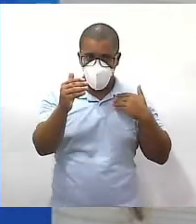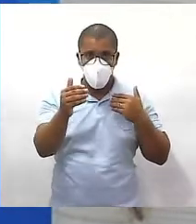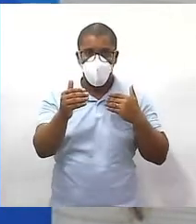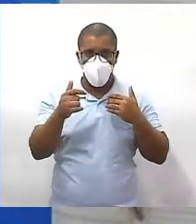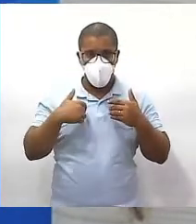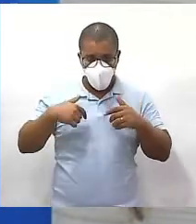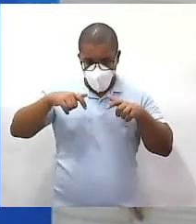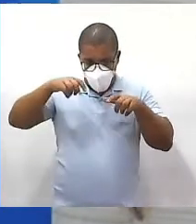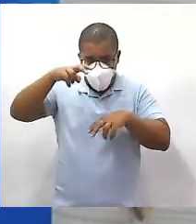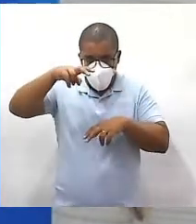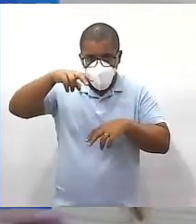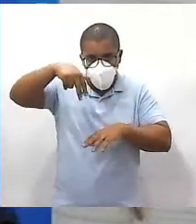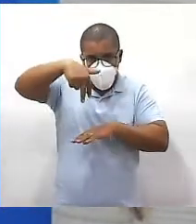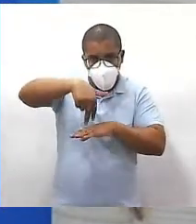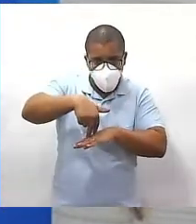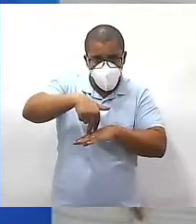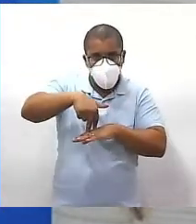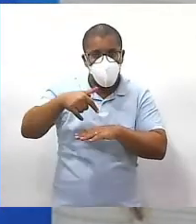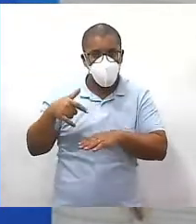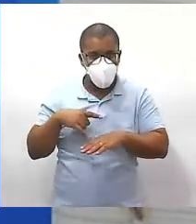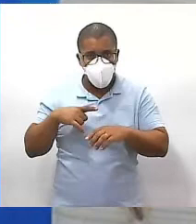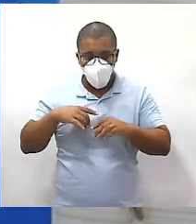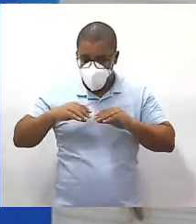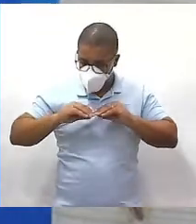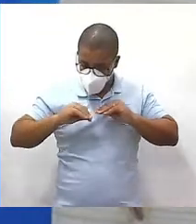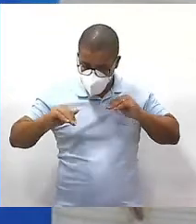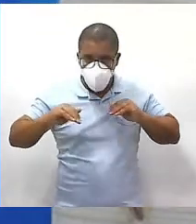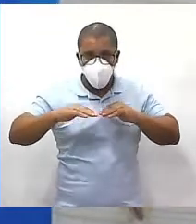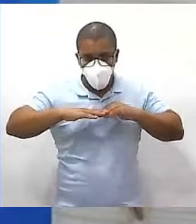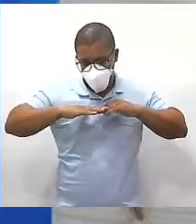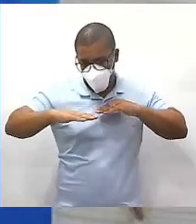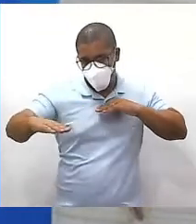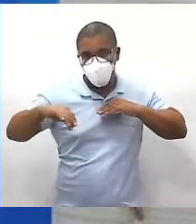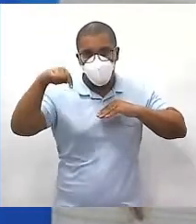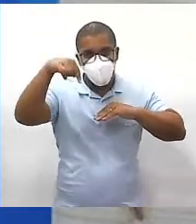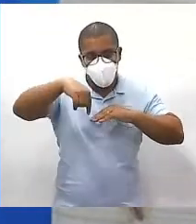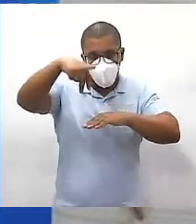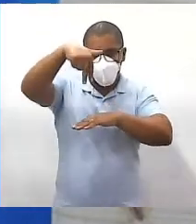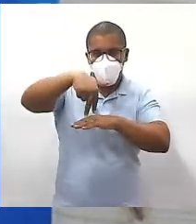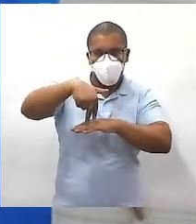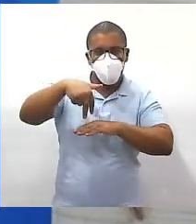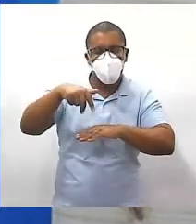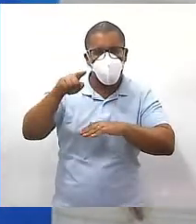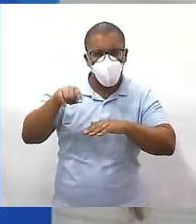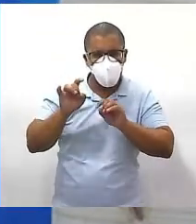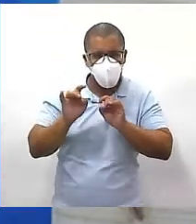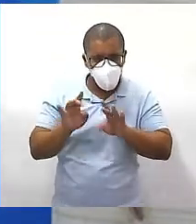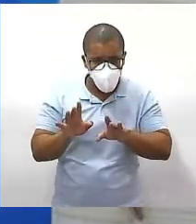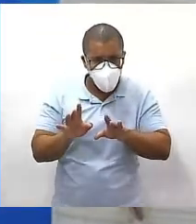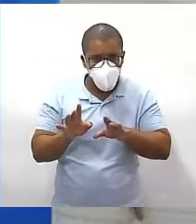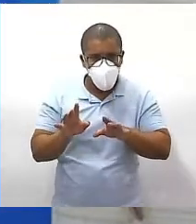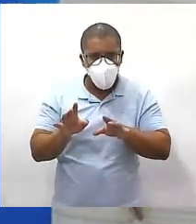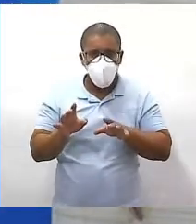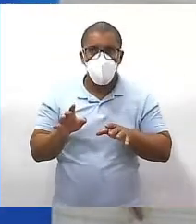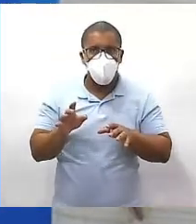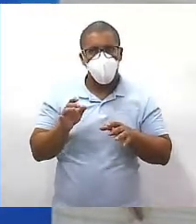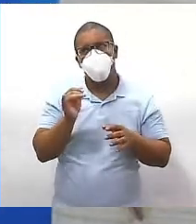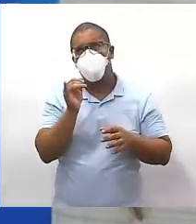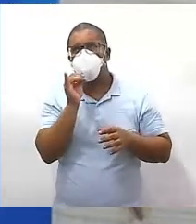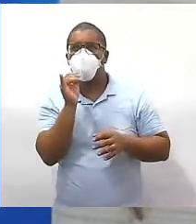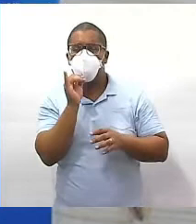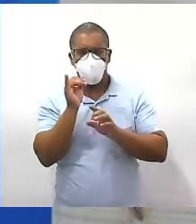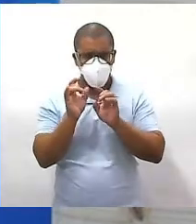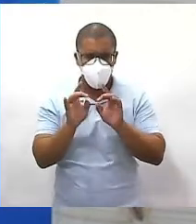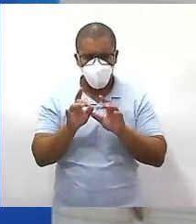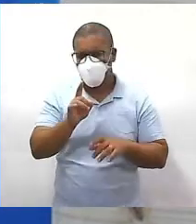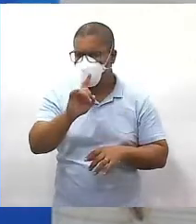pisando nele, tá? E o solo me limita a esse lugar geométrico. Então, lugar geométrico não é só teórico, ele existe